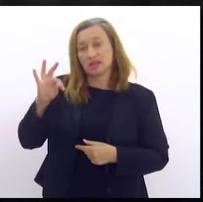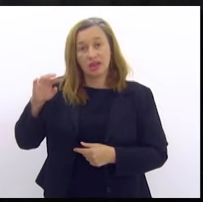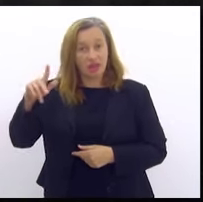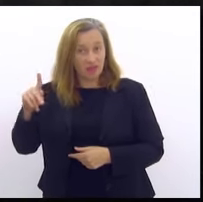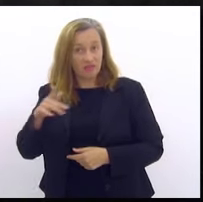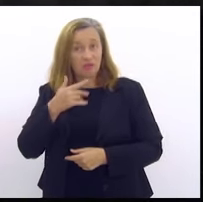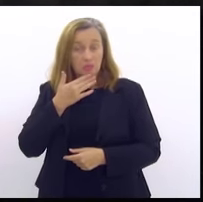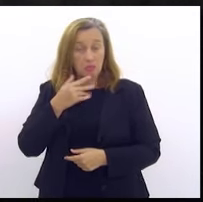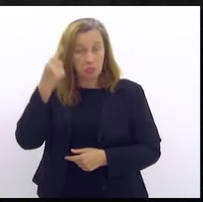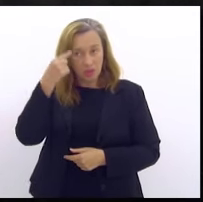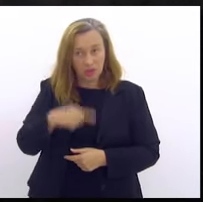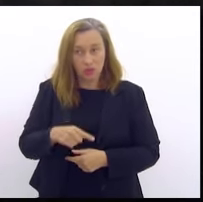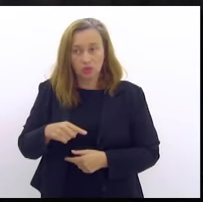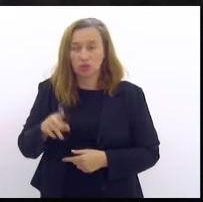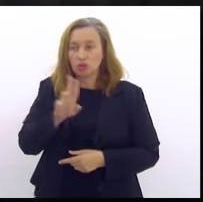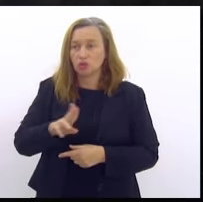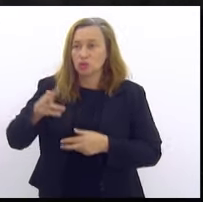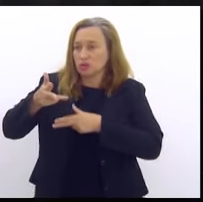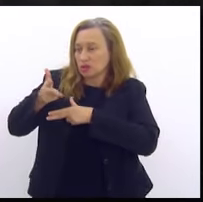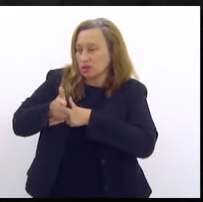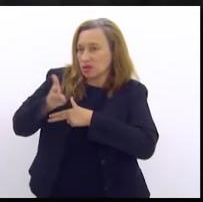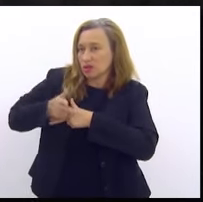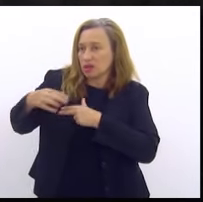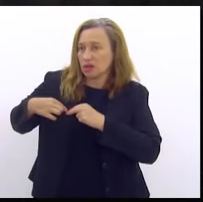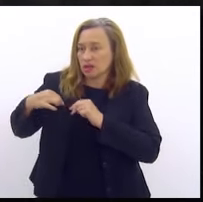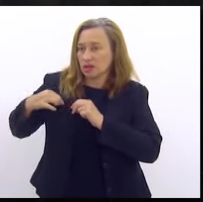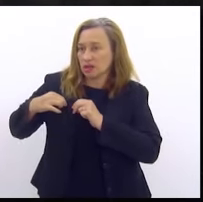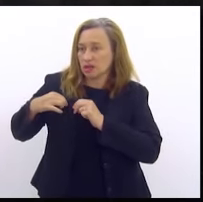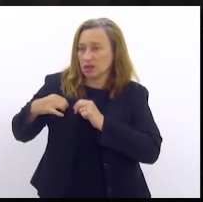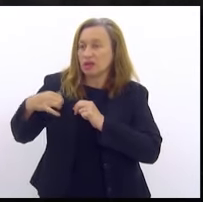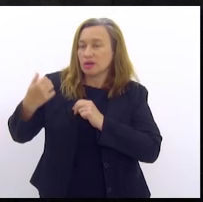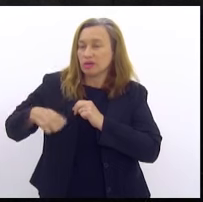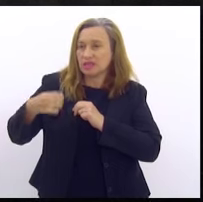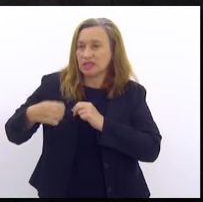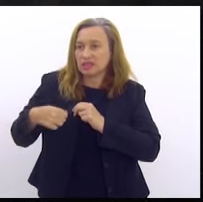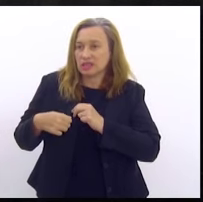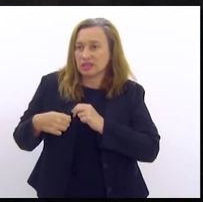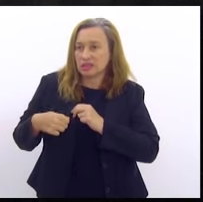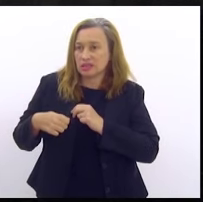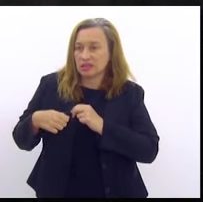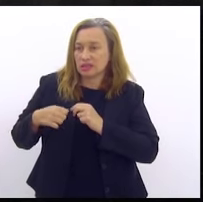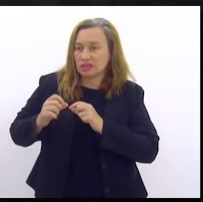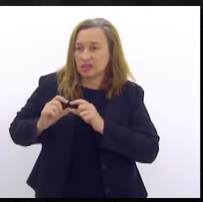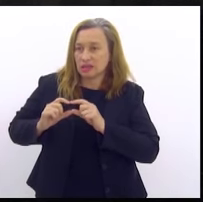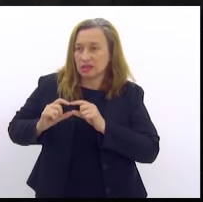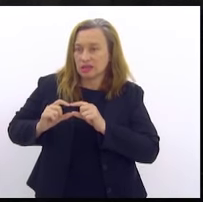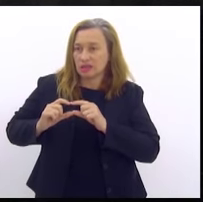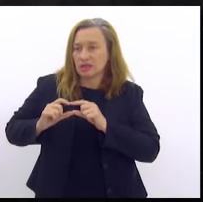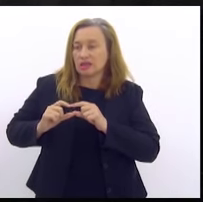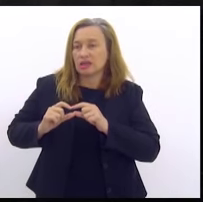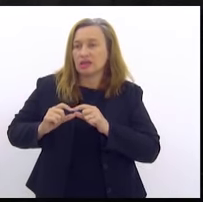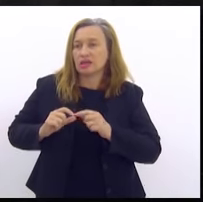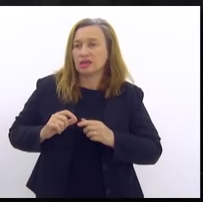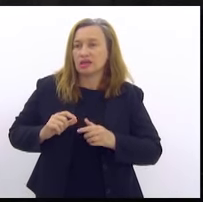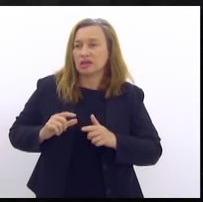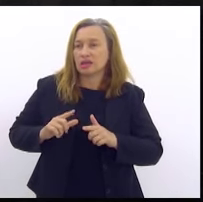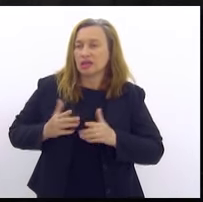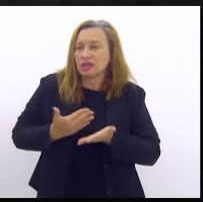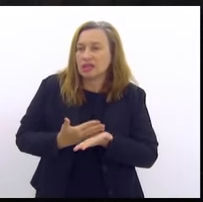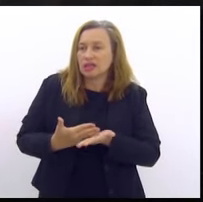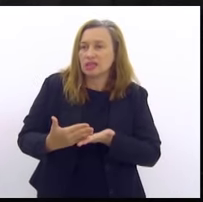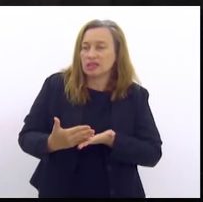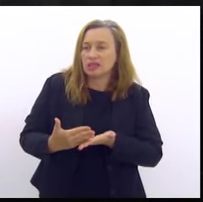usam uma câmera, que eles têm que pegar e acionar quando começar uma ocorrência.